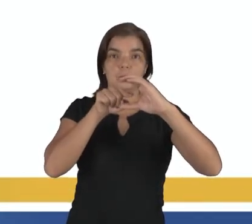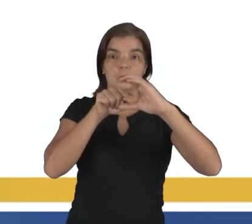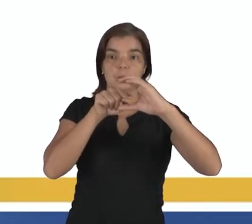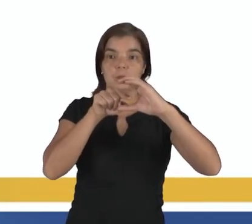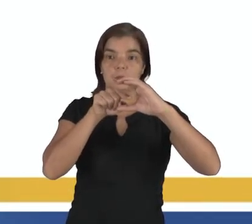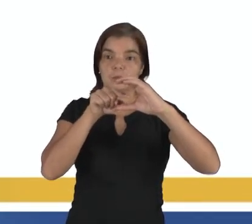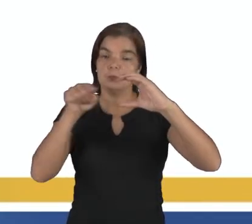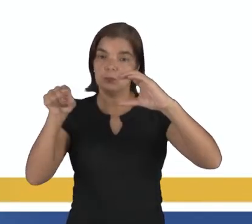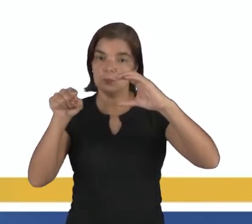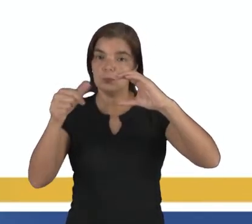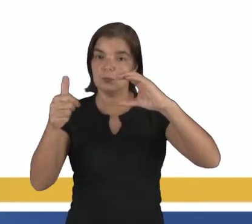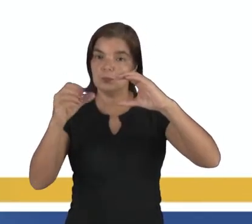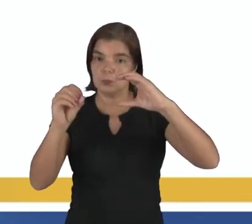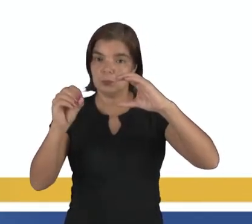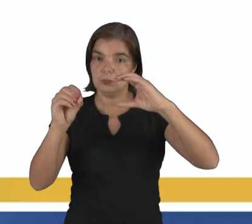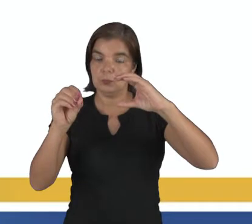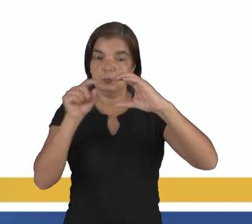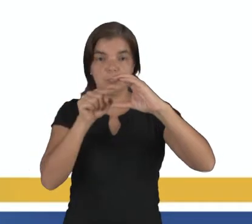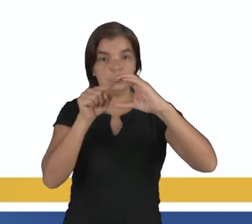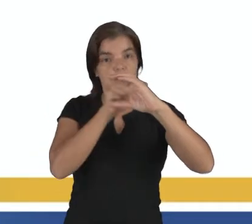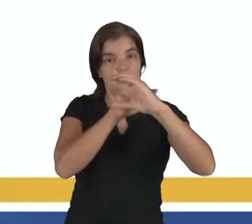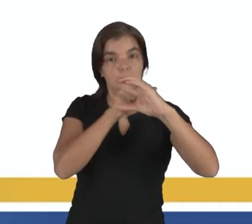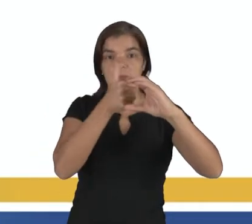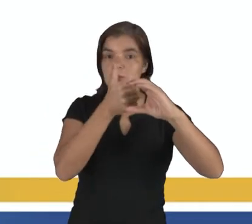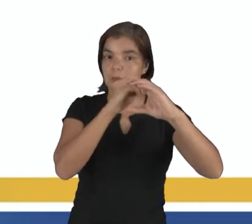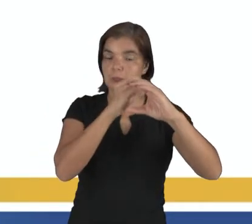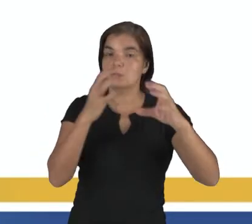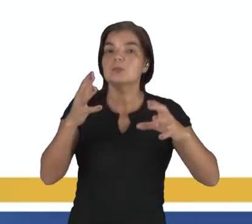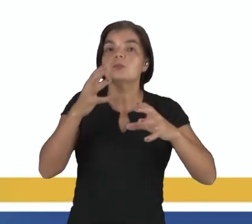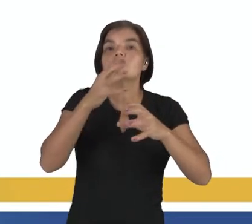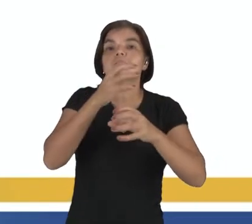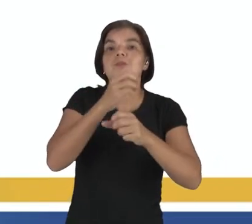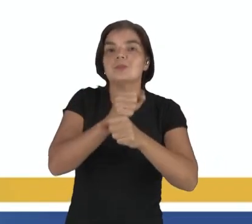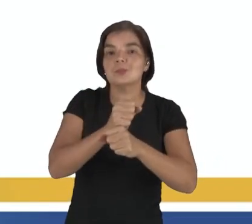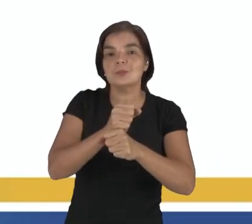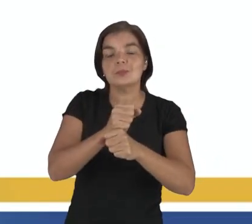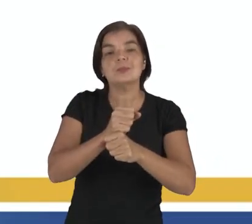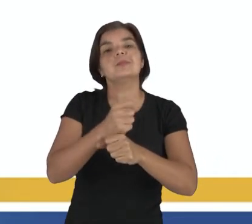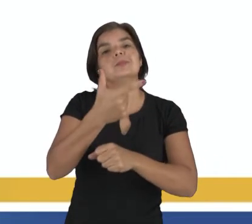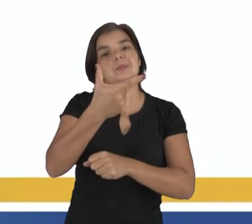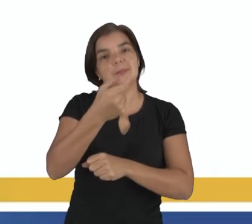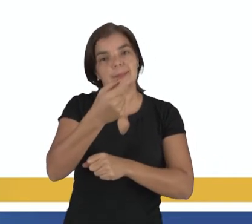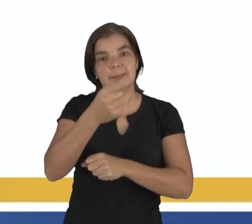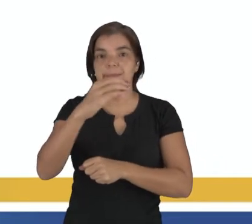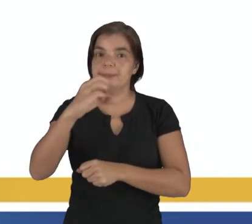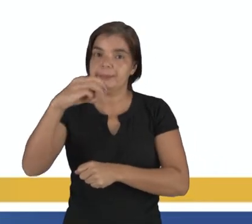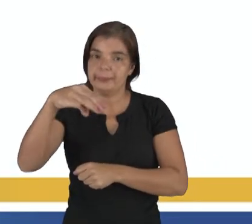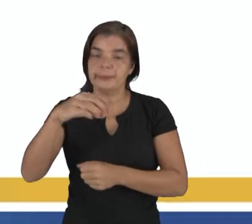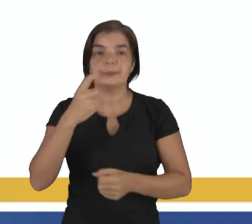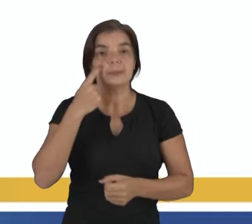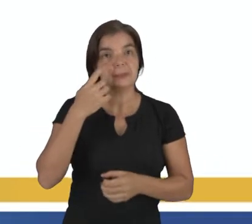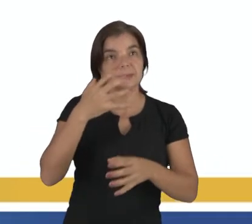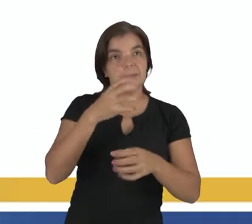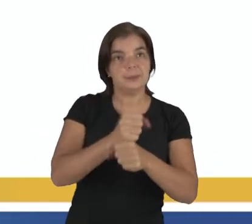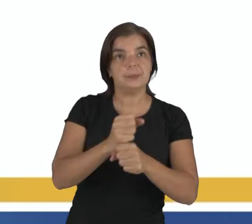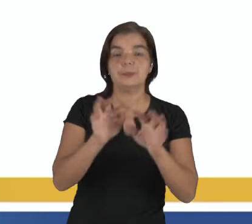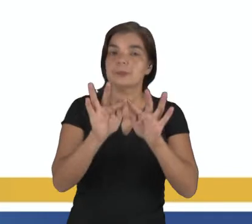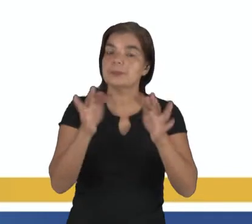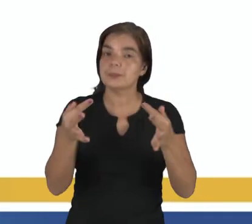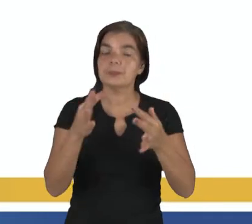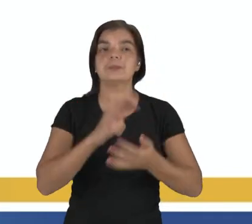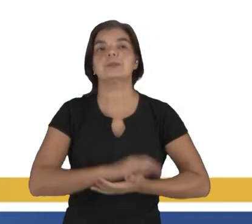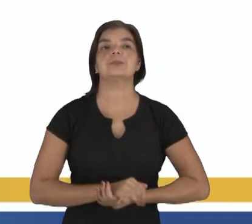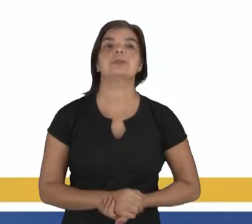tenho 10 centímetros. Do ponto para o lado esquerdo, tenho mais 10, tá? Então, esse é o cálculo,